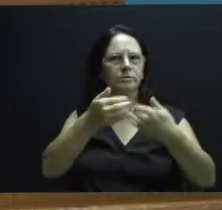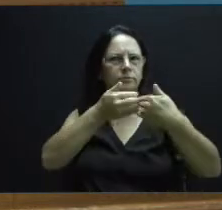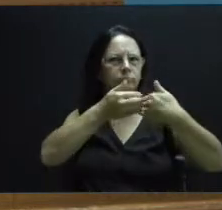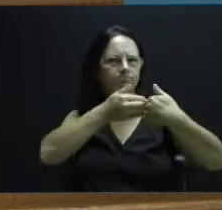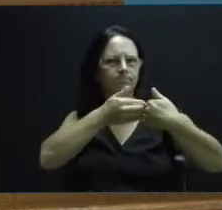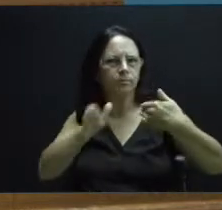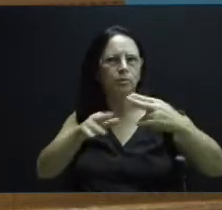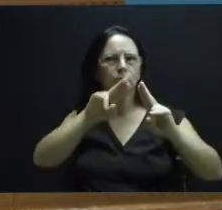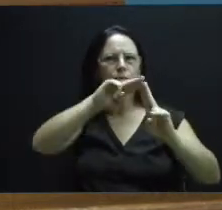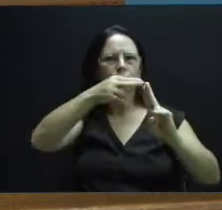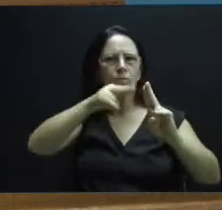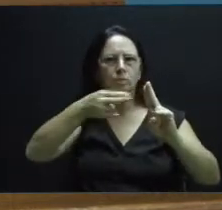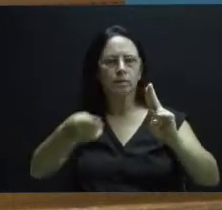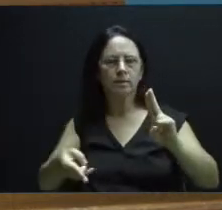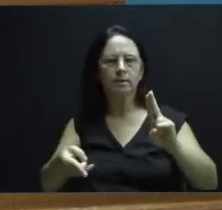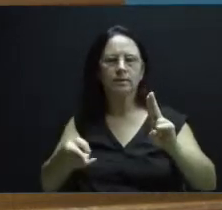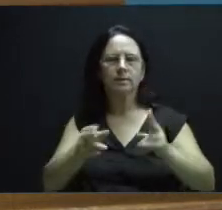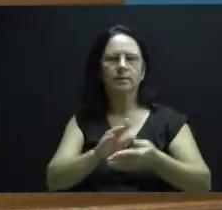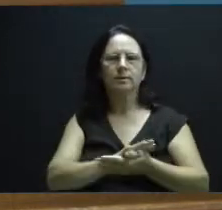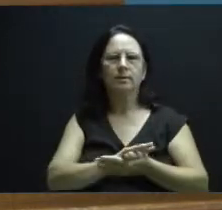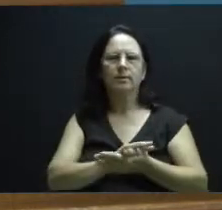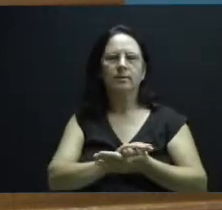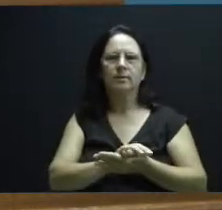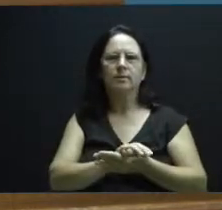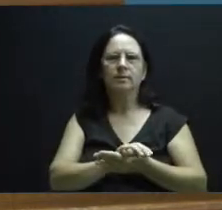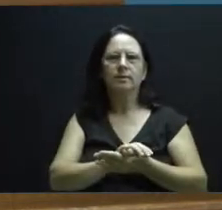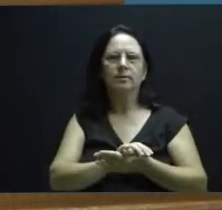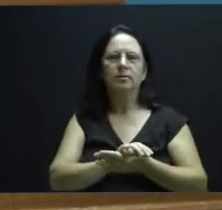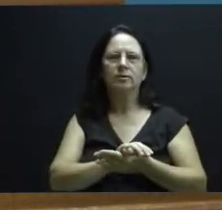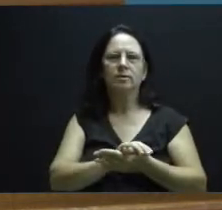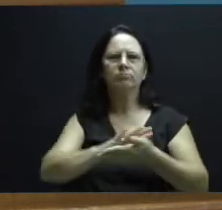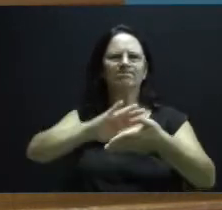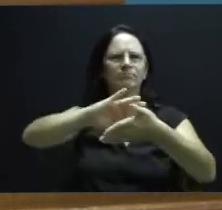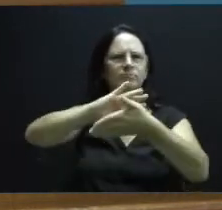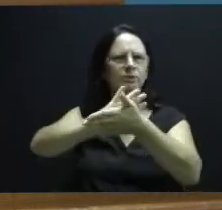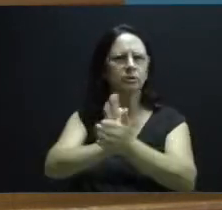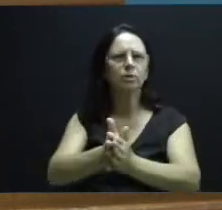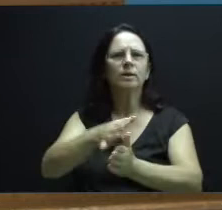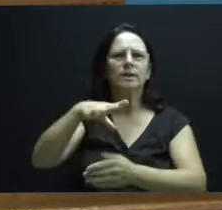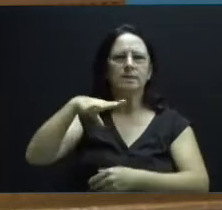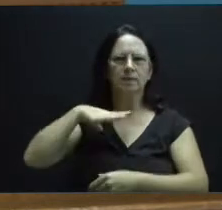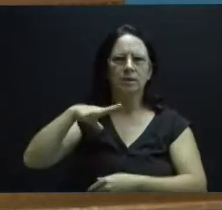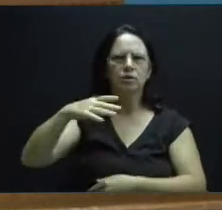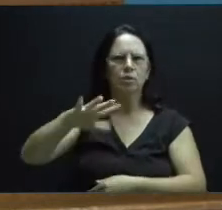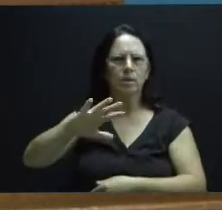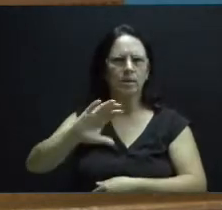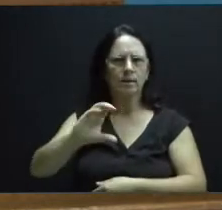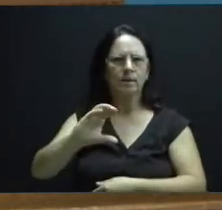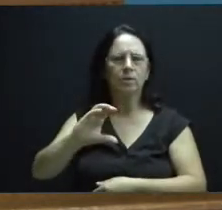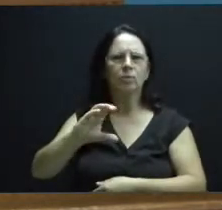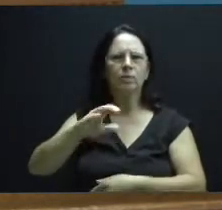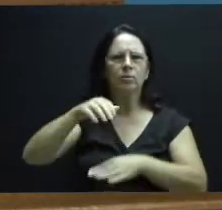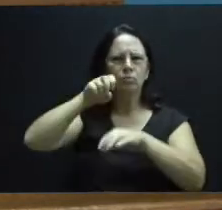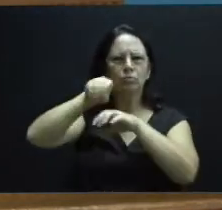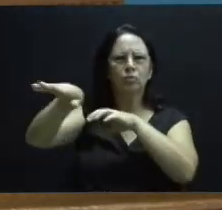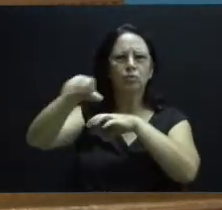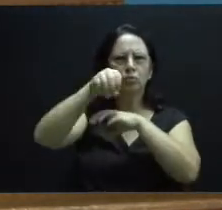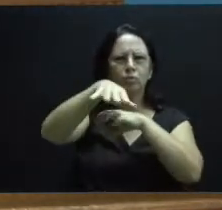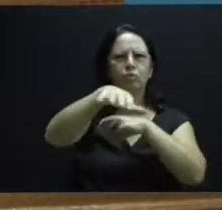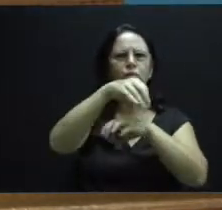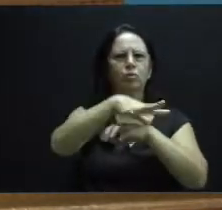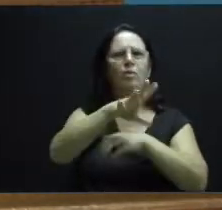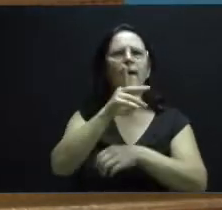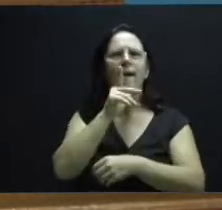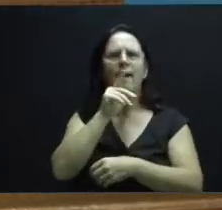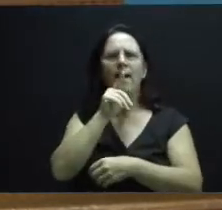tipo de problema causariam uma um desastre não só no município de cubatão em toda a baixada santista se estenderia às águas até